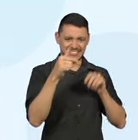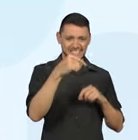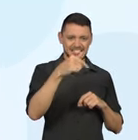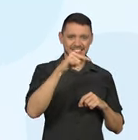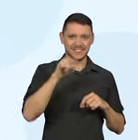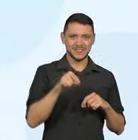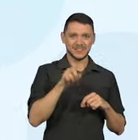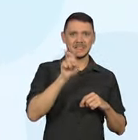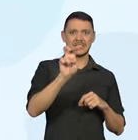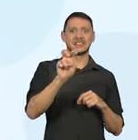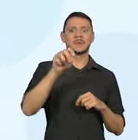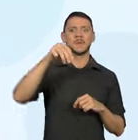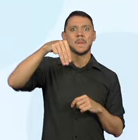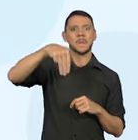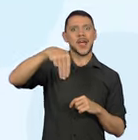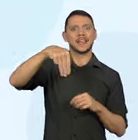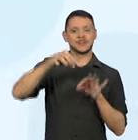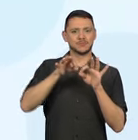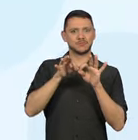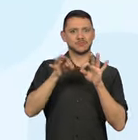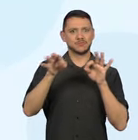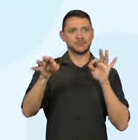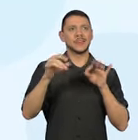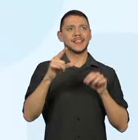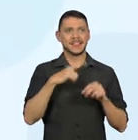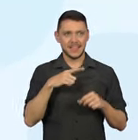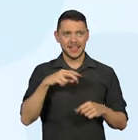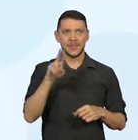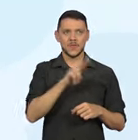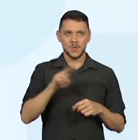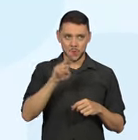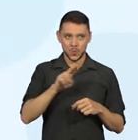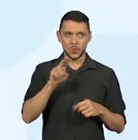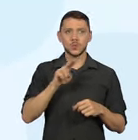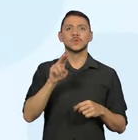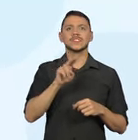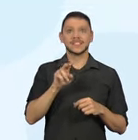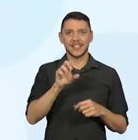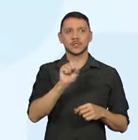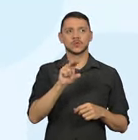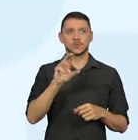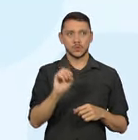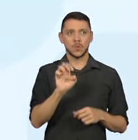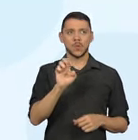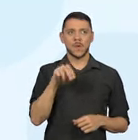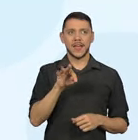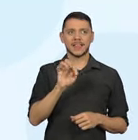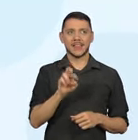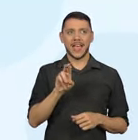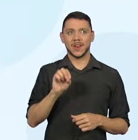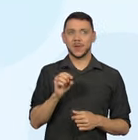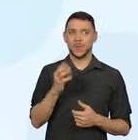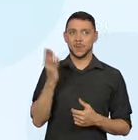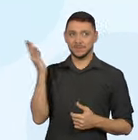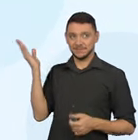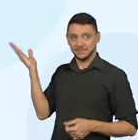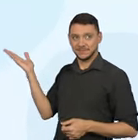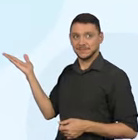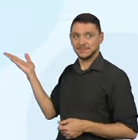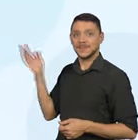bom? E através do suco entérico, da bile e suco pancreático. O que é